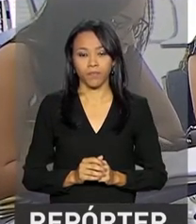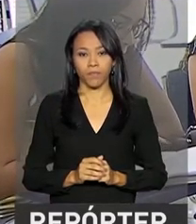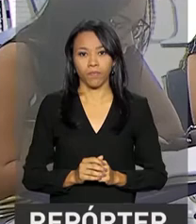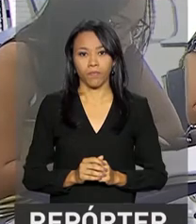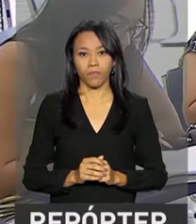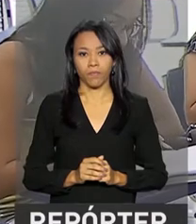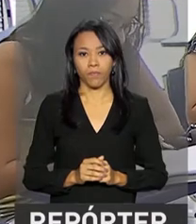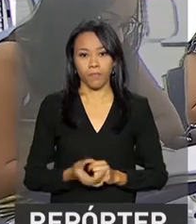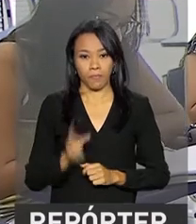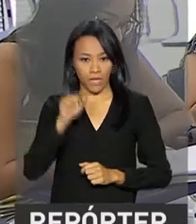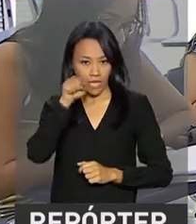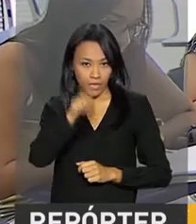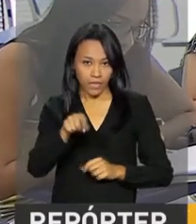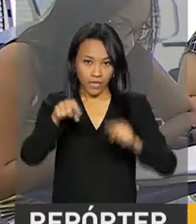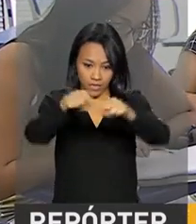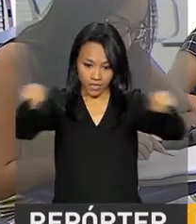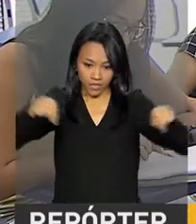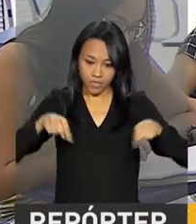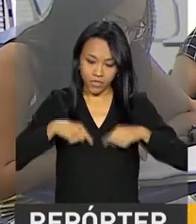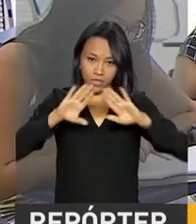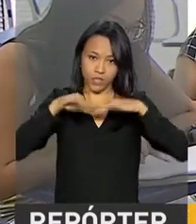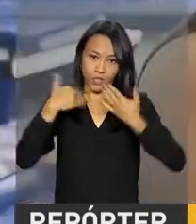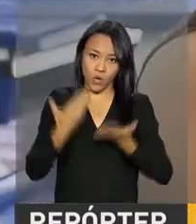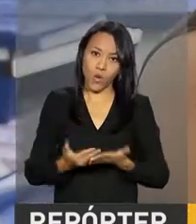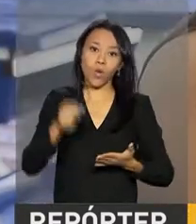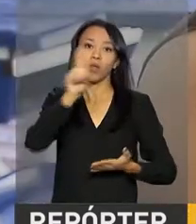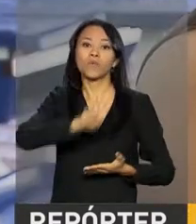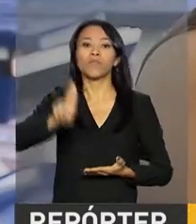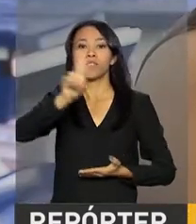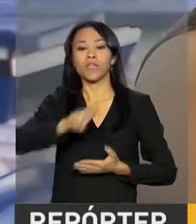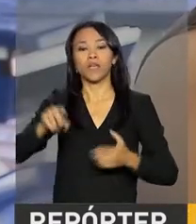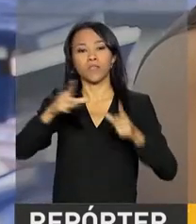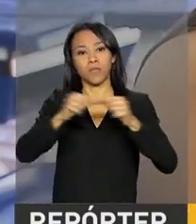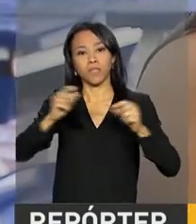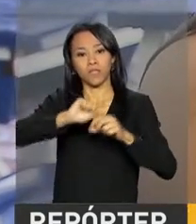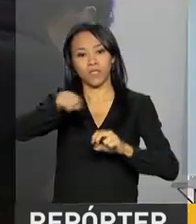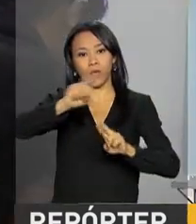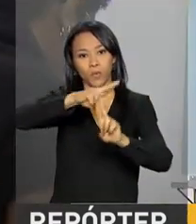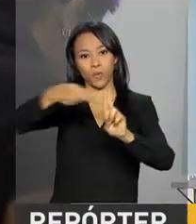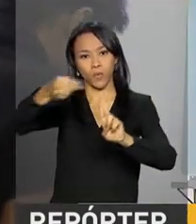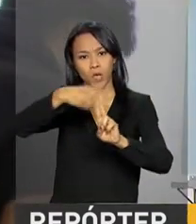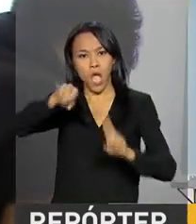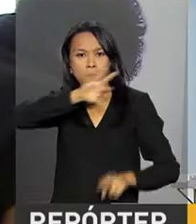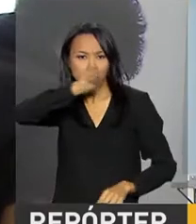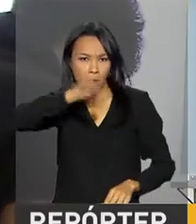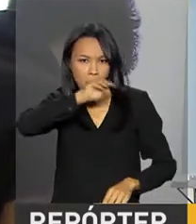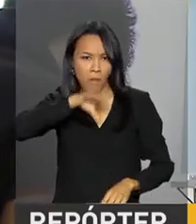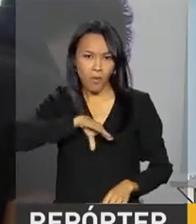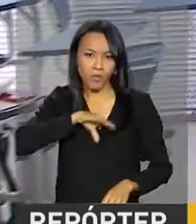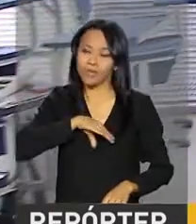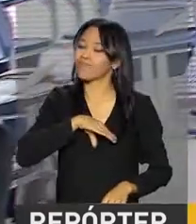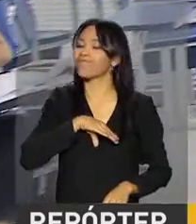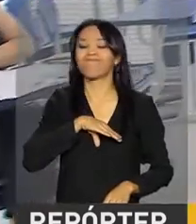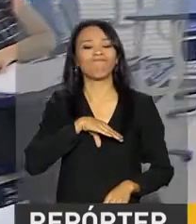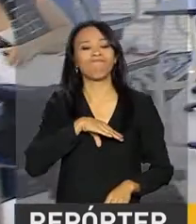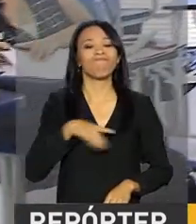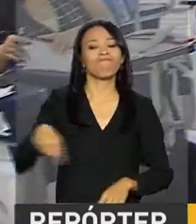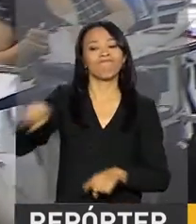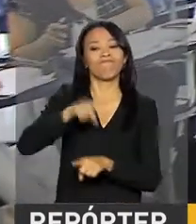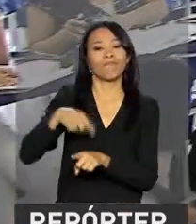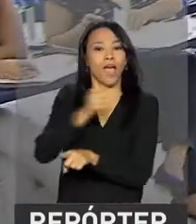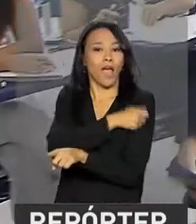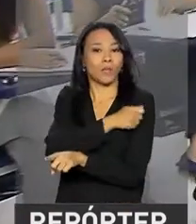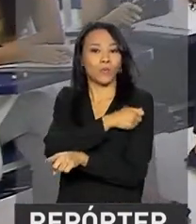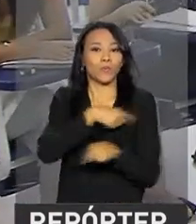nesta turma da universidade de brasília é assim não se fala português alunos e professor conversam na língua